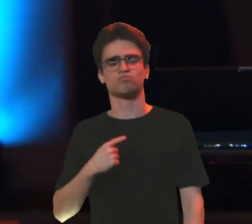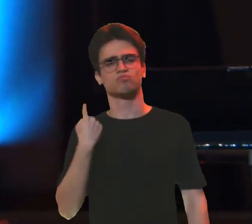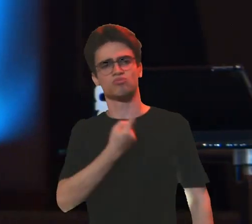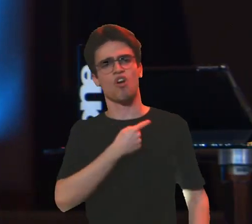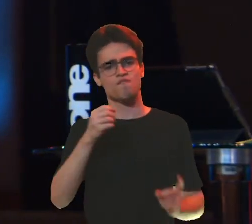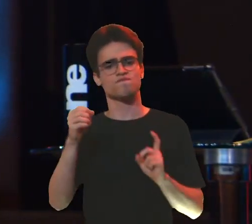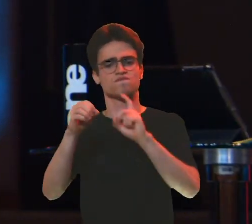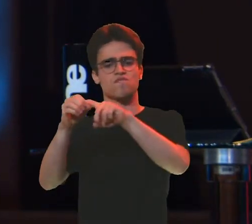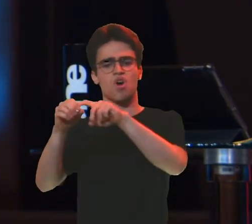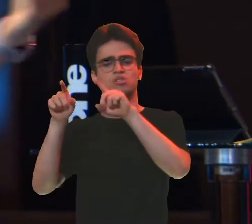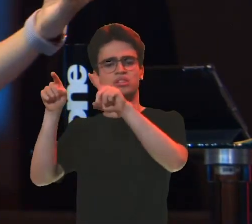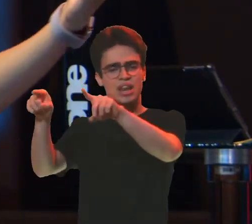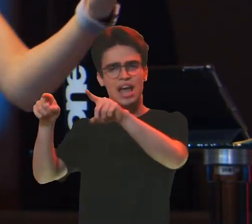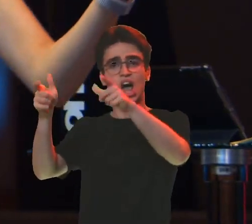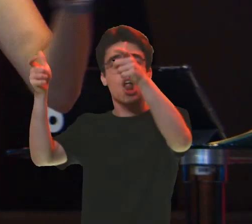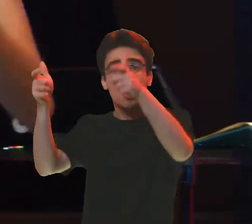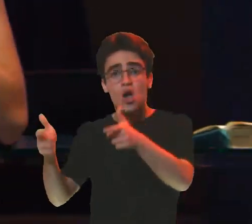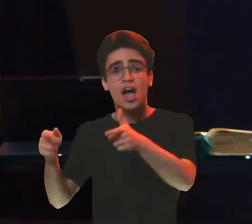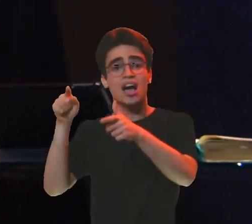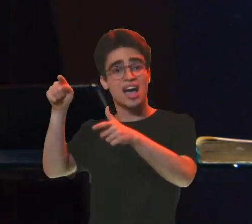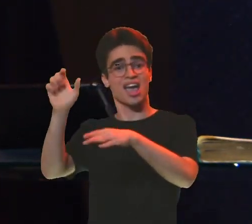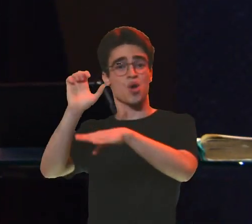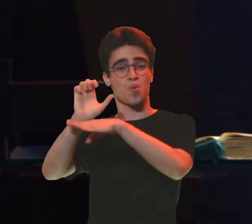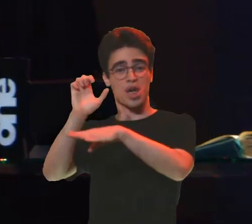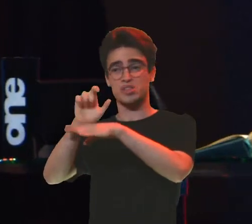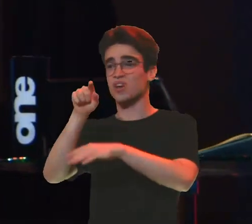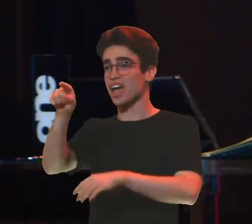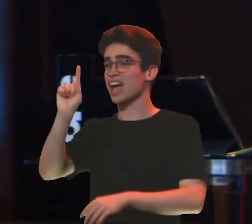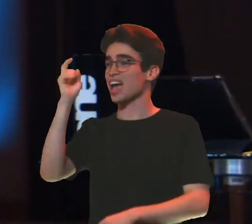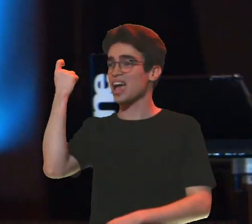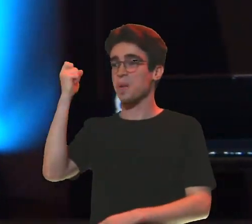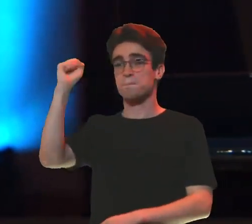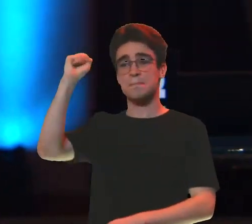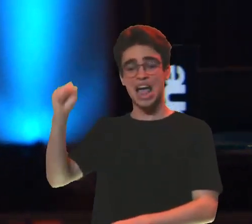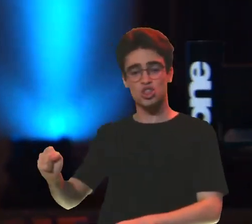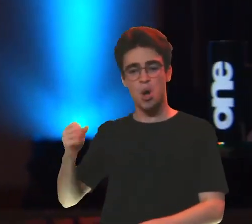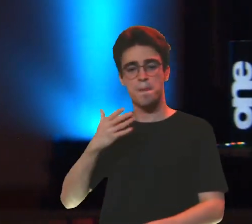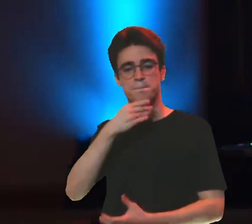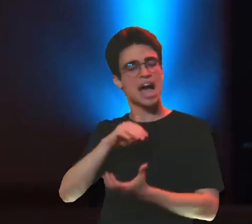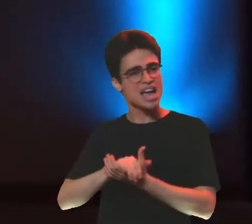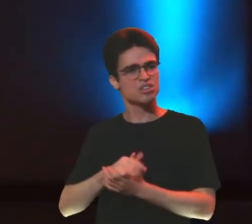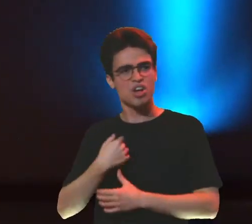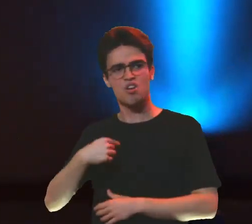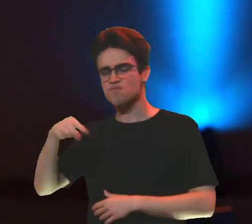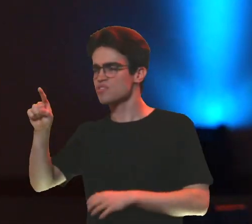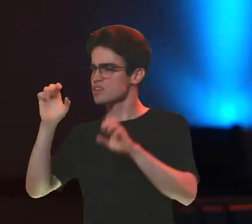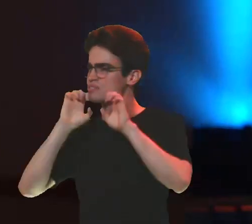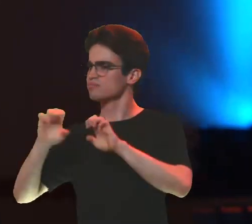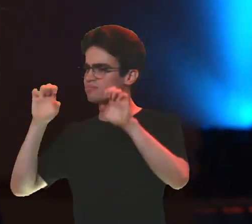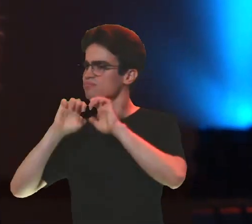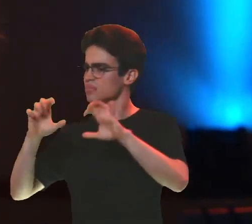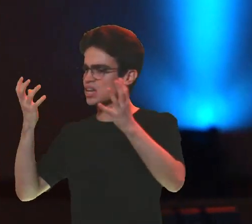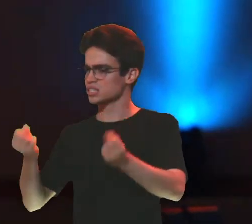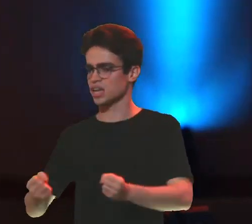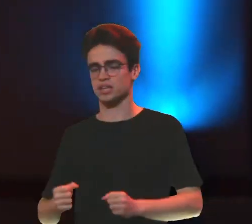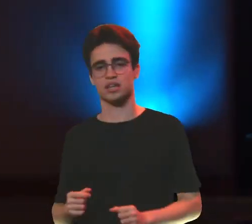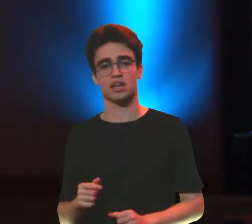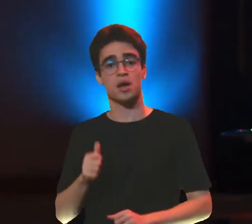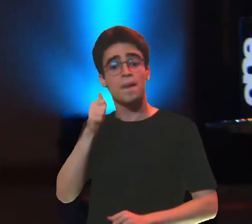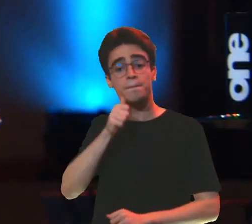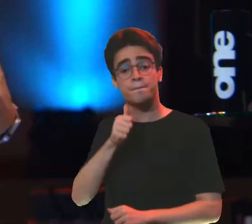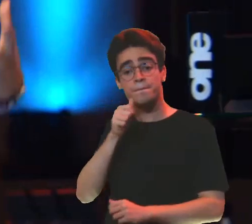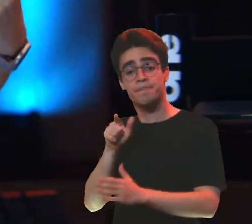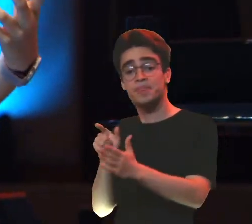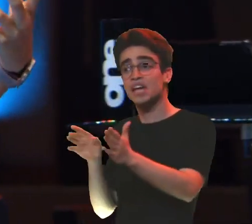para a tribo que matou o meu marido. Eu vou voltar e eu vou falar de Jesus para eles. No momento que ela chega